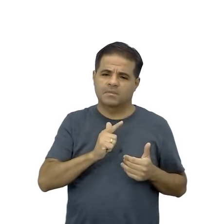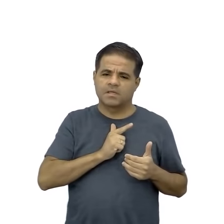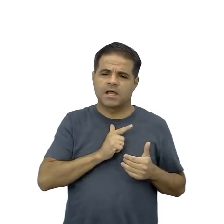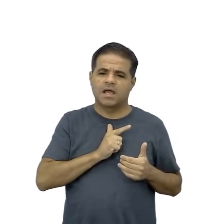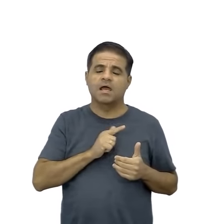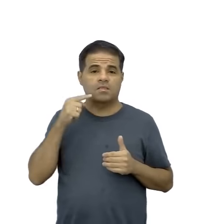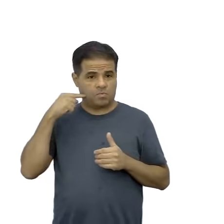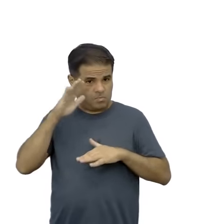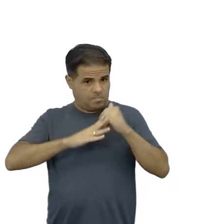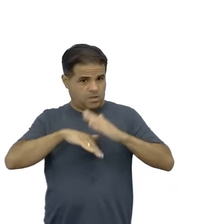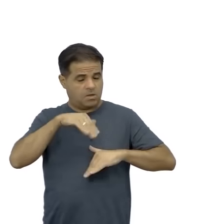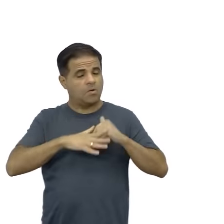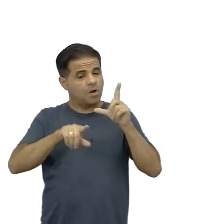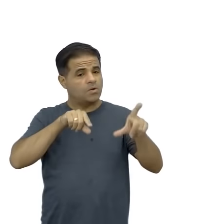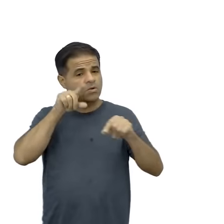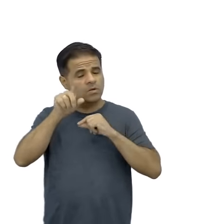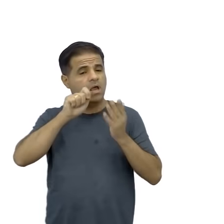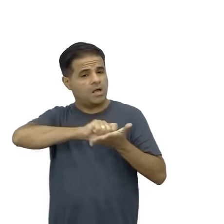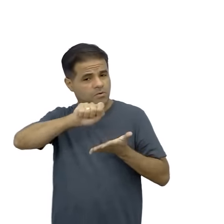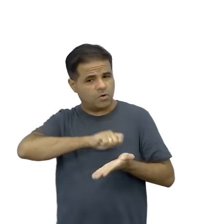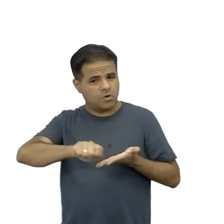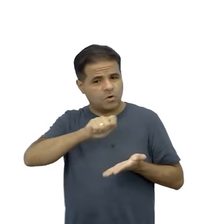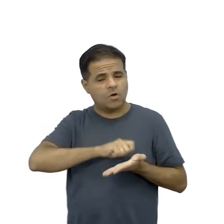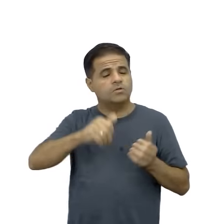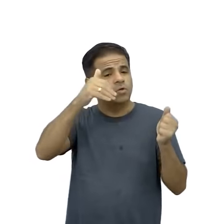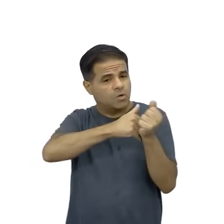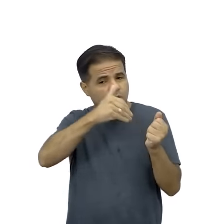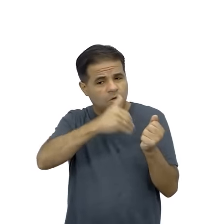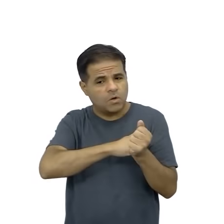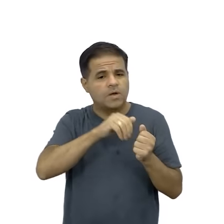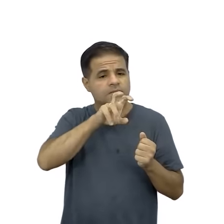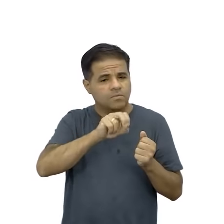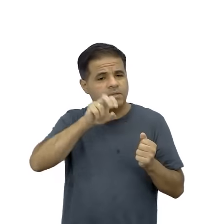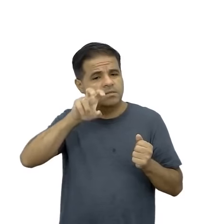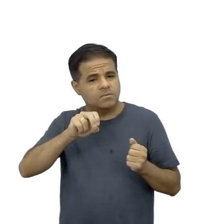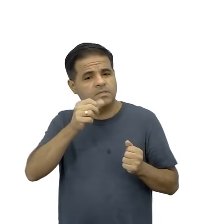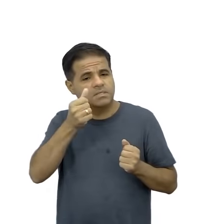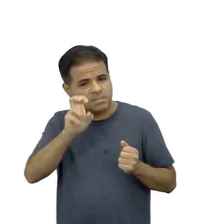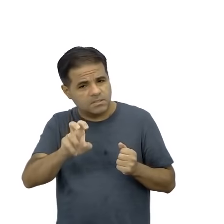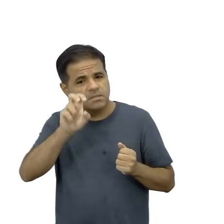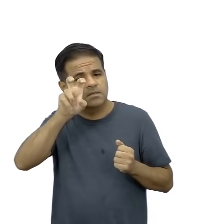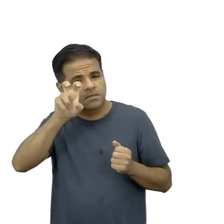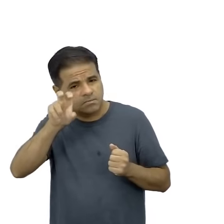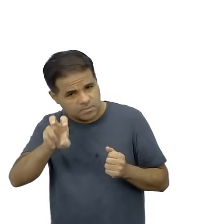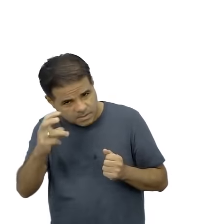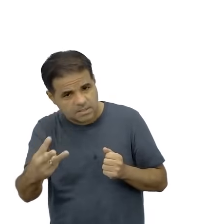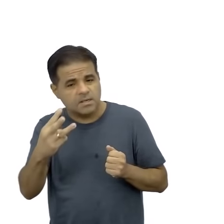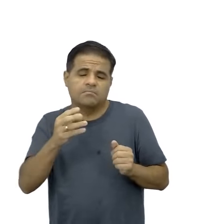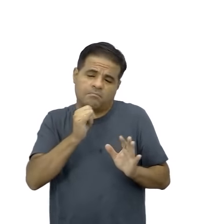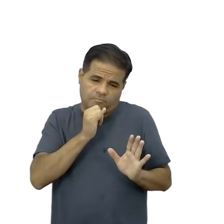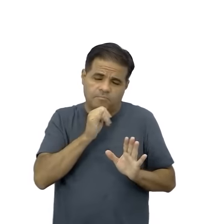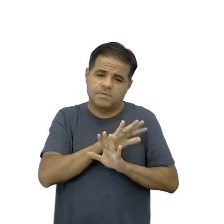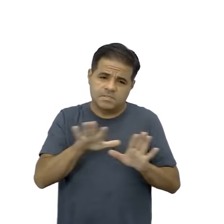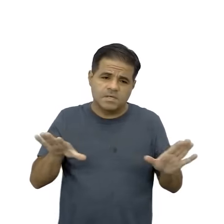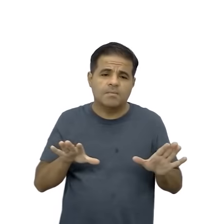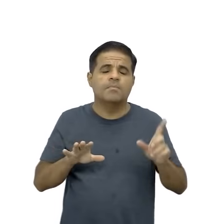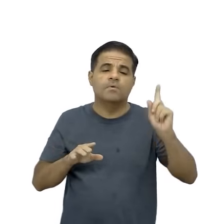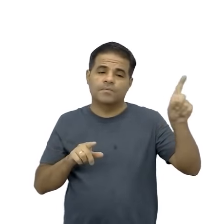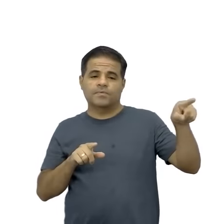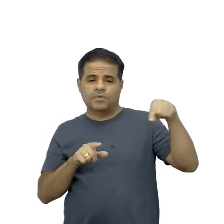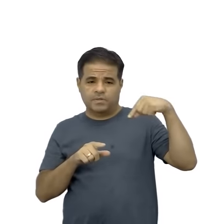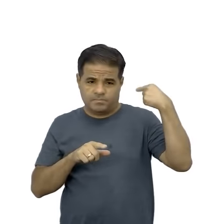eu selecionei, eu anoto, né, esses códigos 50, 50, 65, 53, por exemplo, e vou,